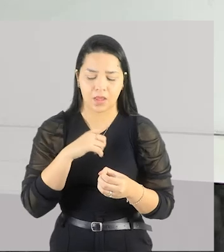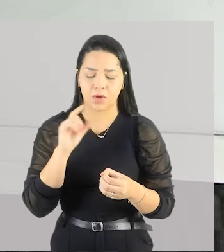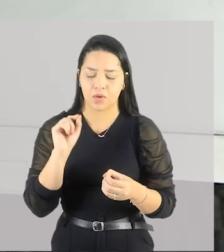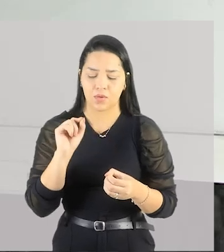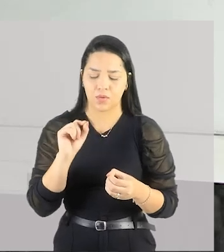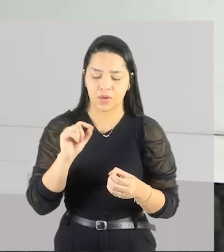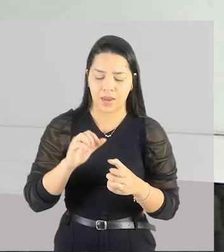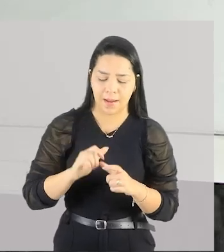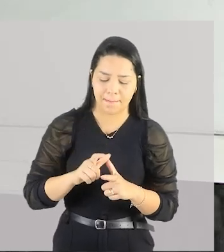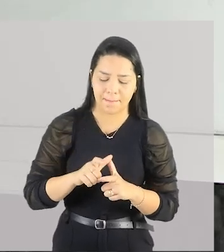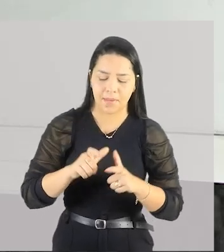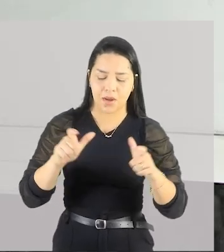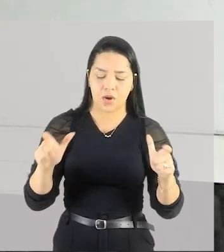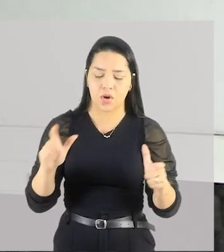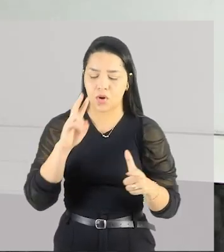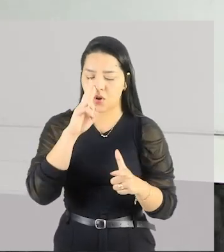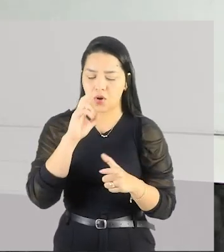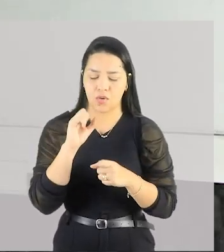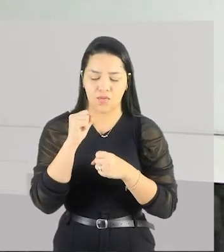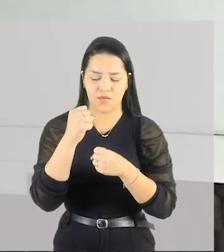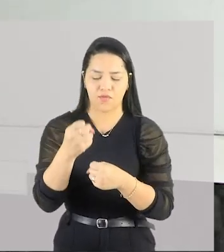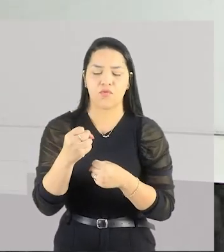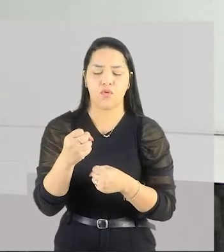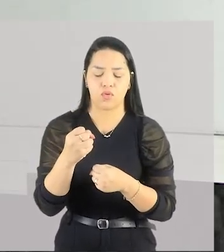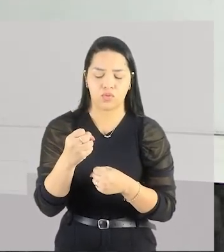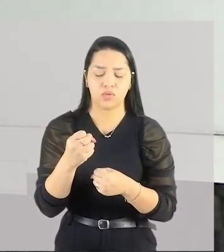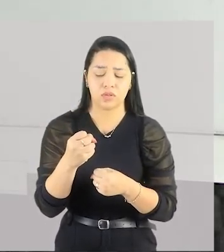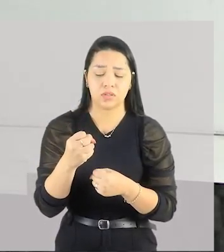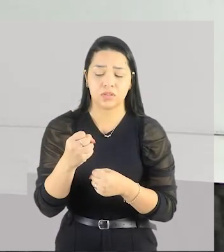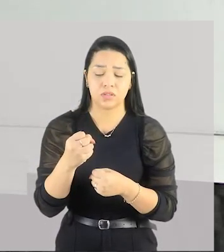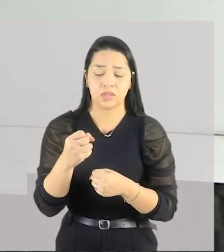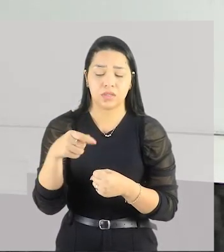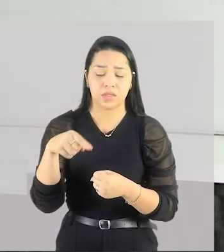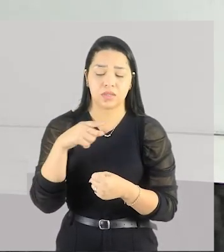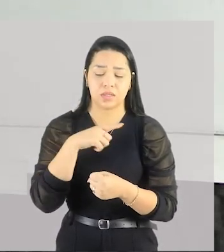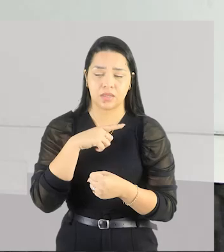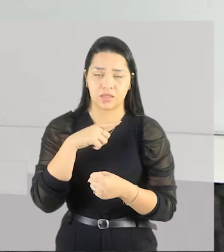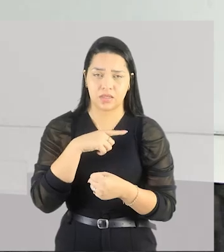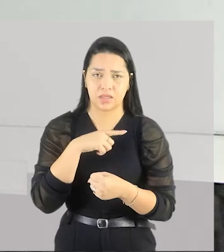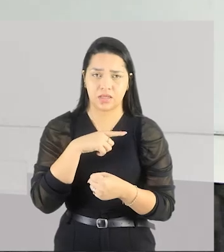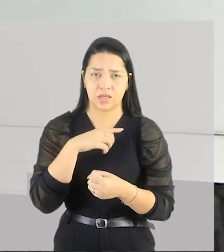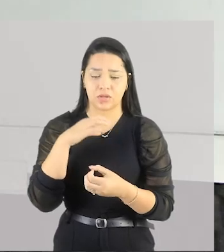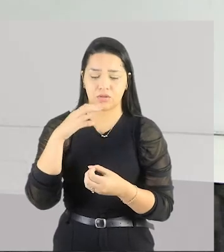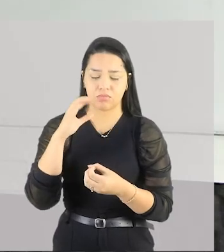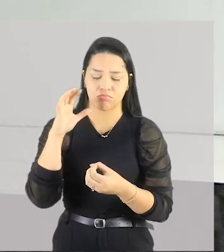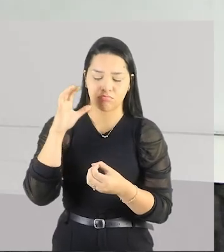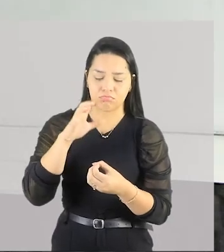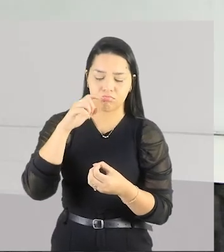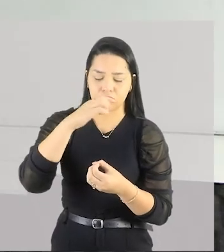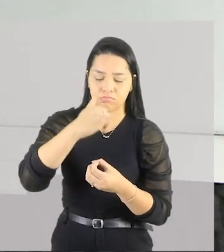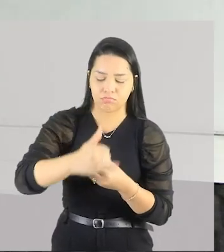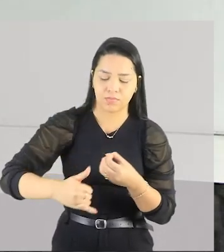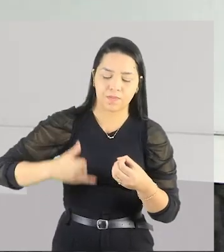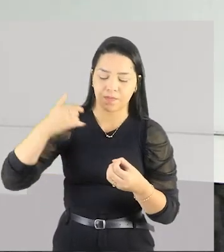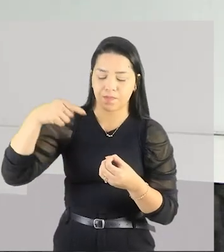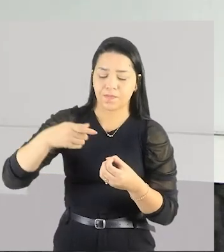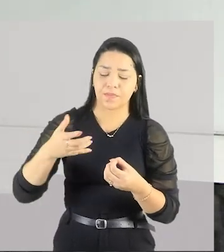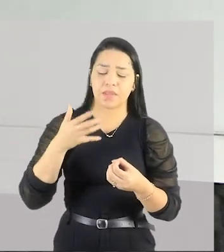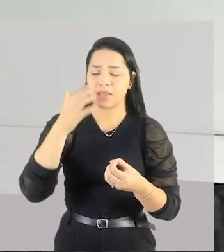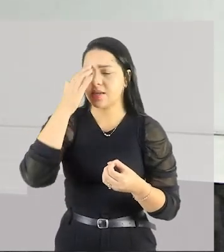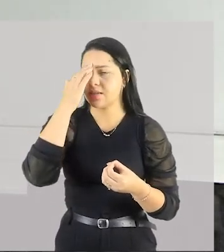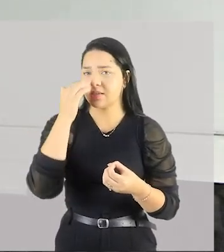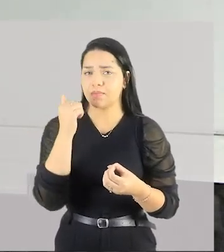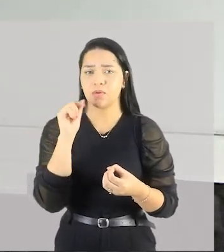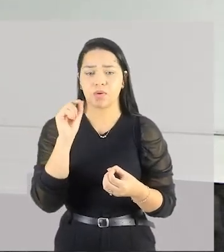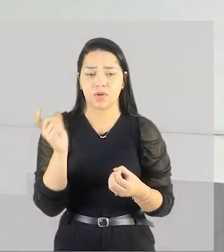que a força é inversamente proporcional à distância. Então, quem tem a maior distância